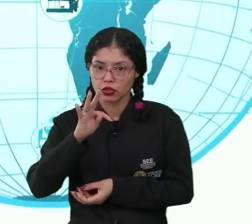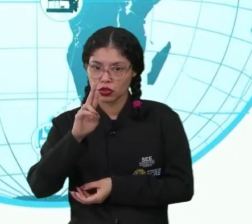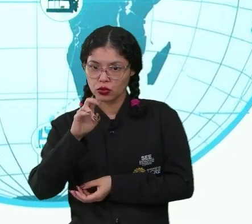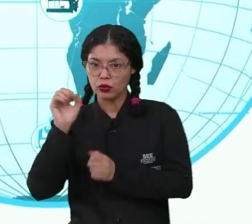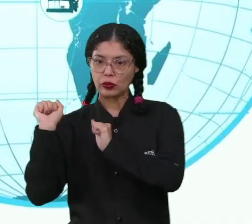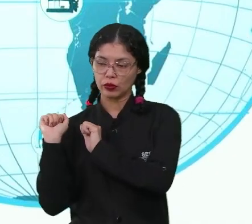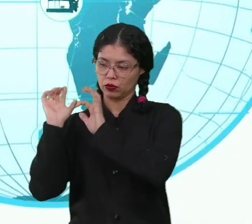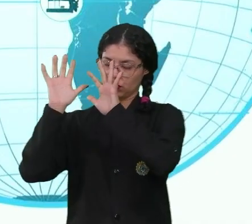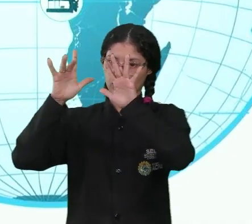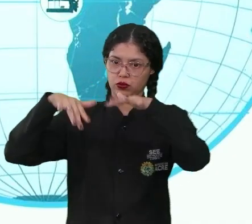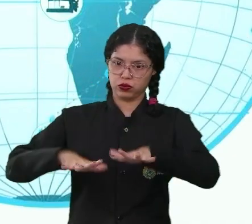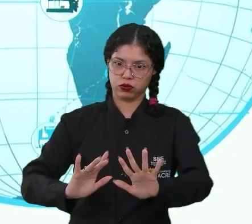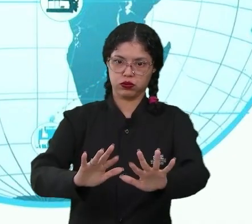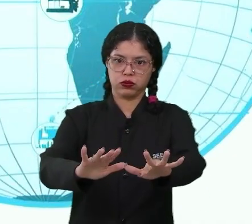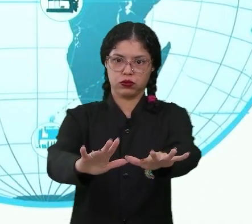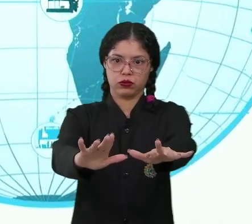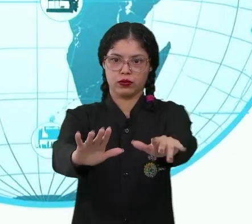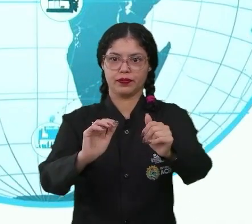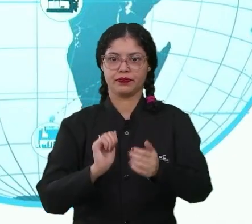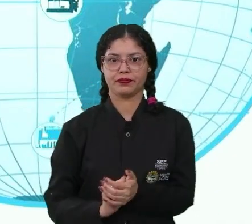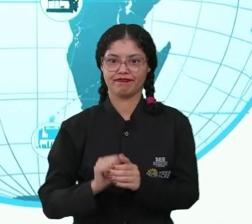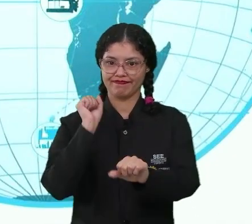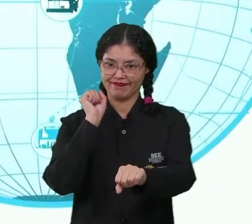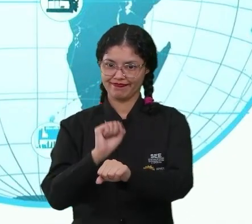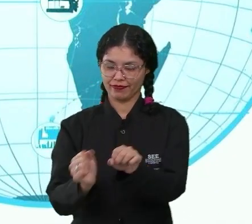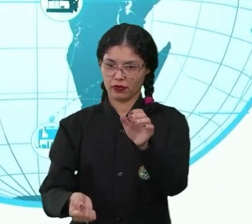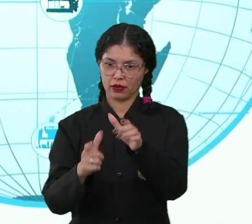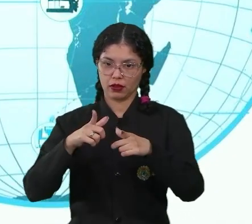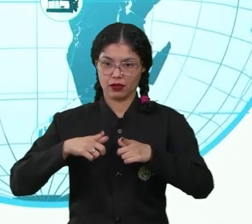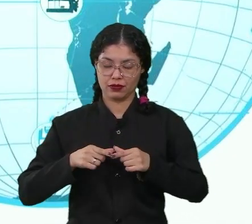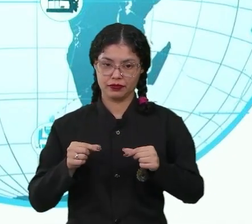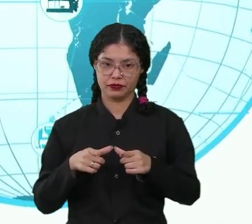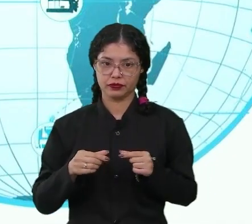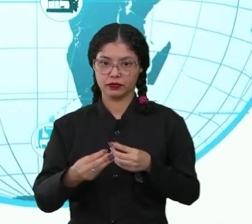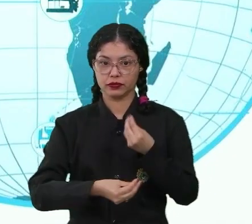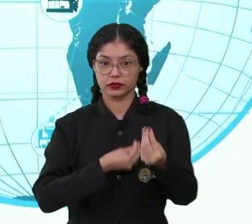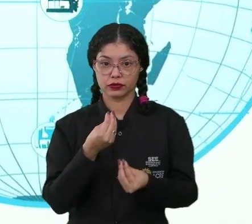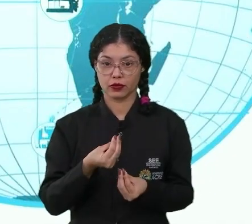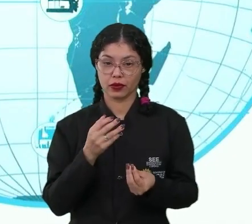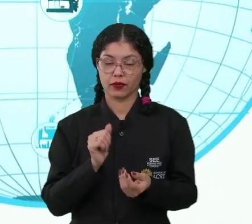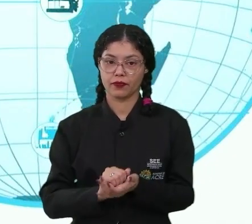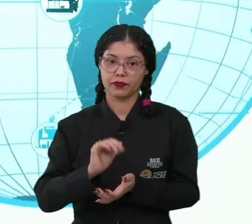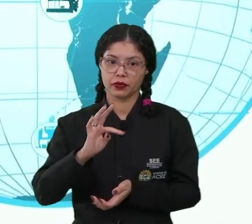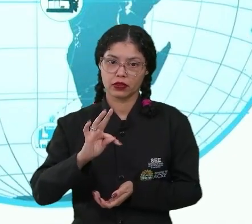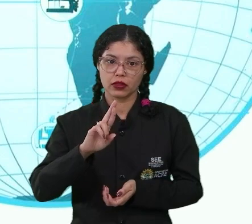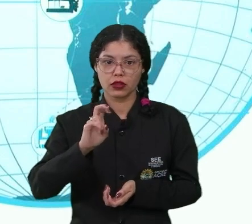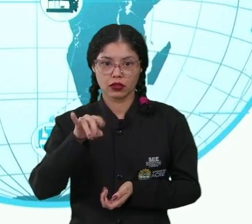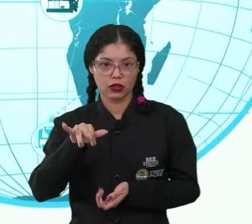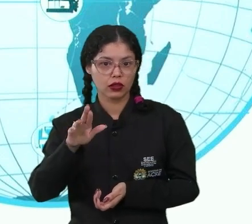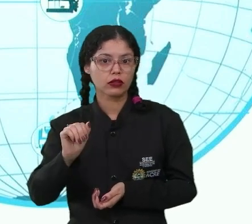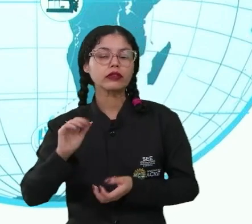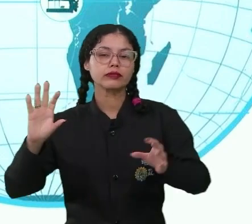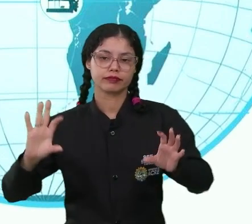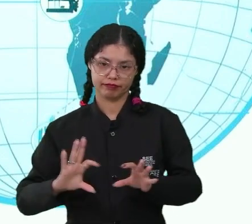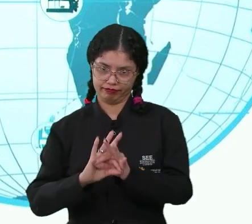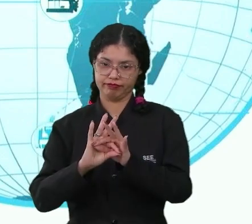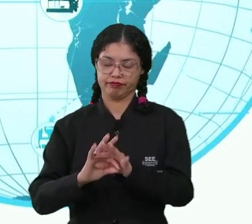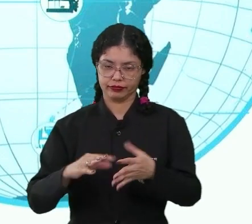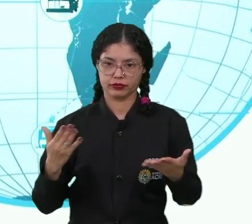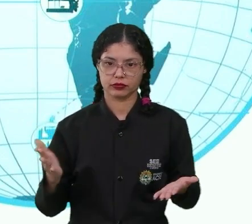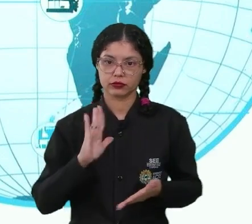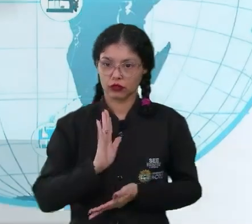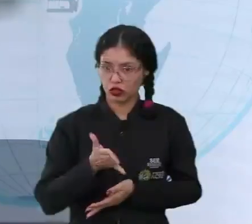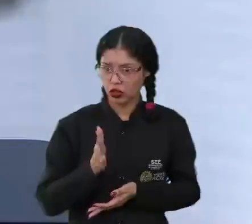Japão podem paralisar a produção global, como visto aí com a Toyota devido à interconexão. Então